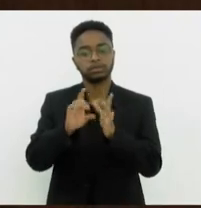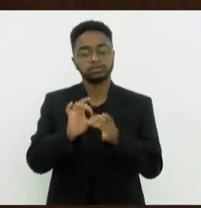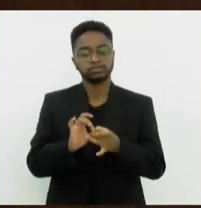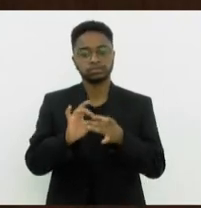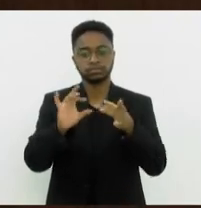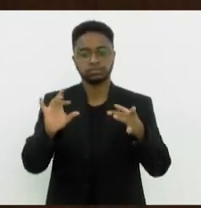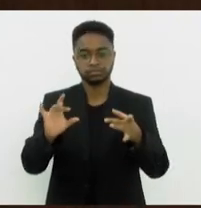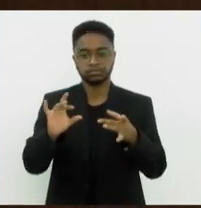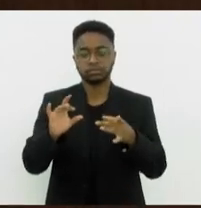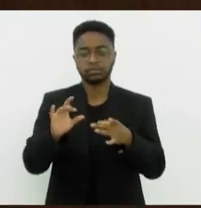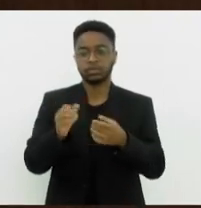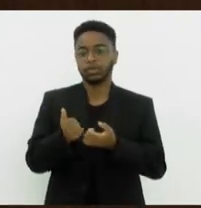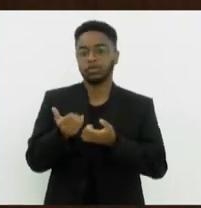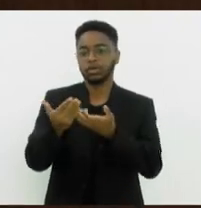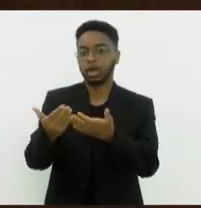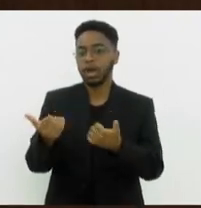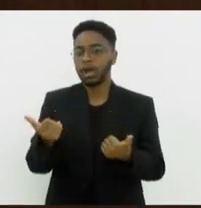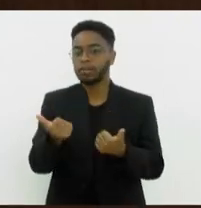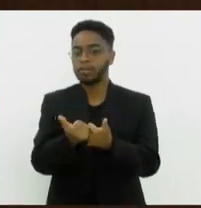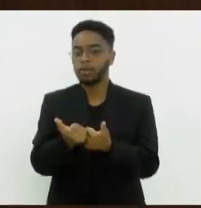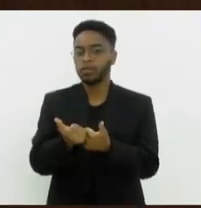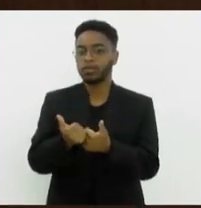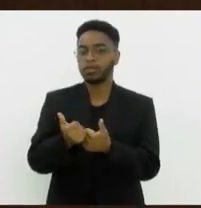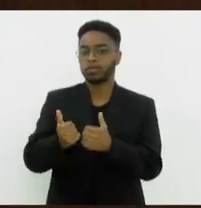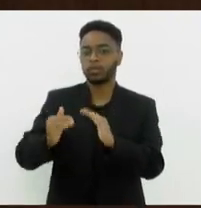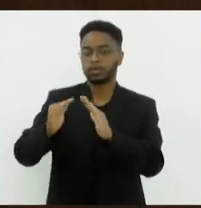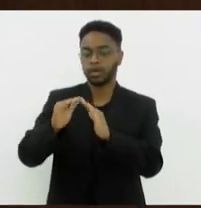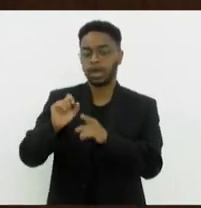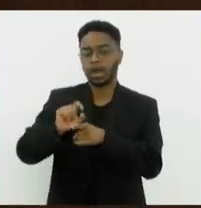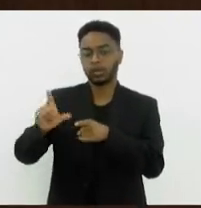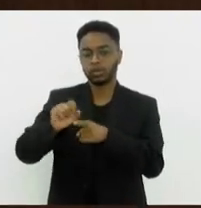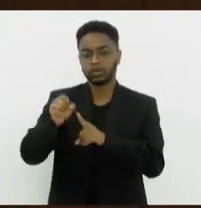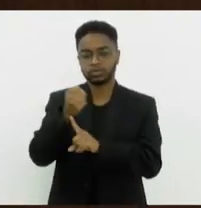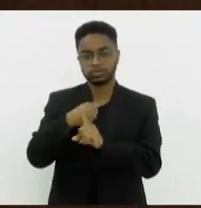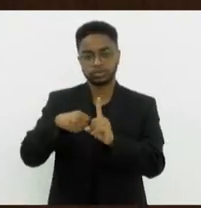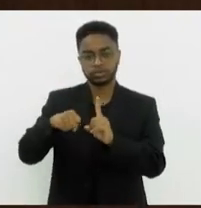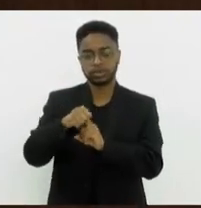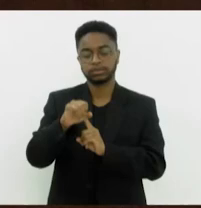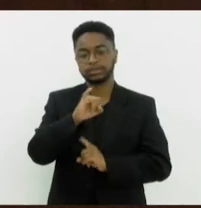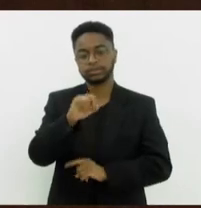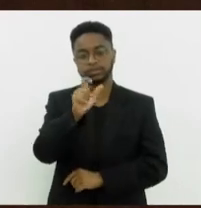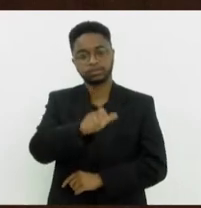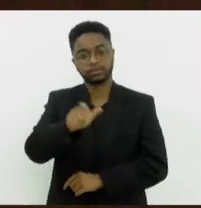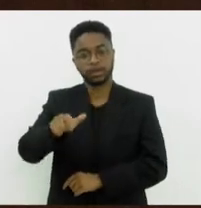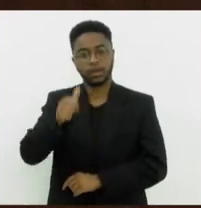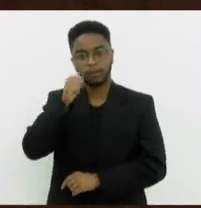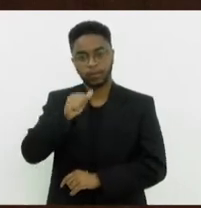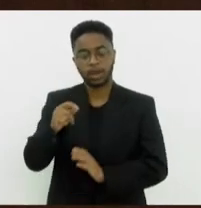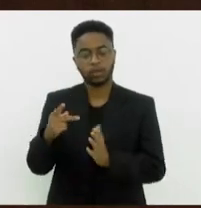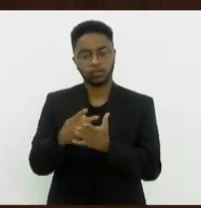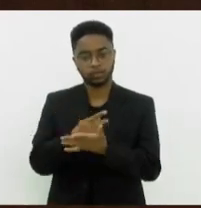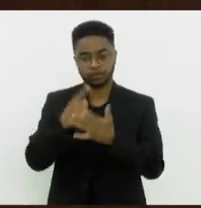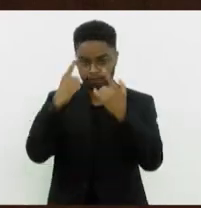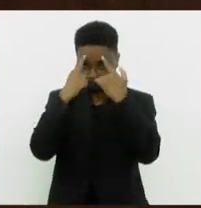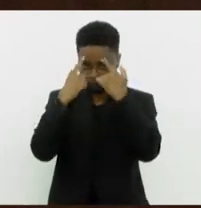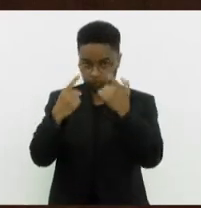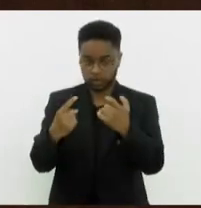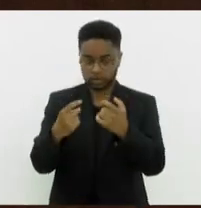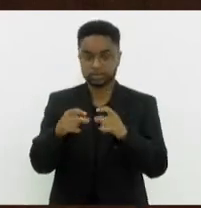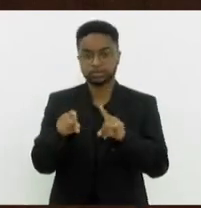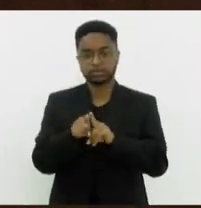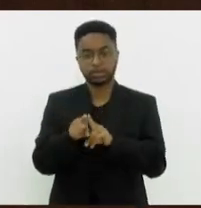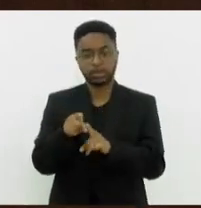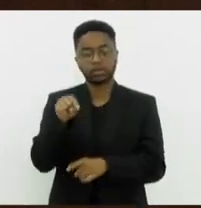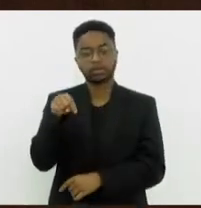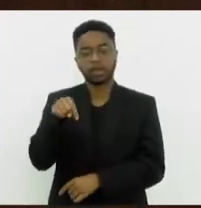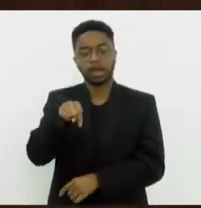concessão do auxílio moradia, do aluguel social para as mulheres vítimas de violência. Conseguimos